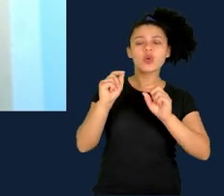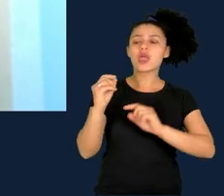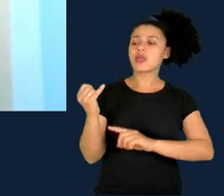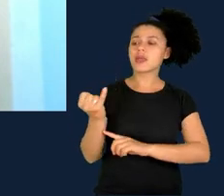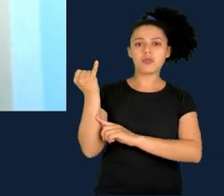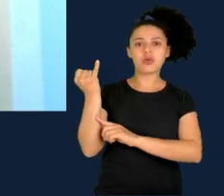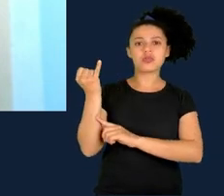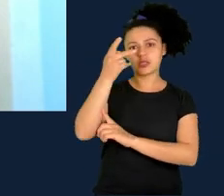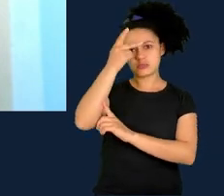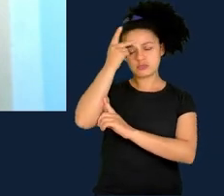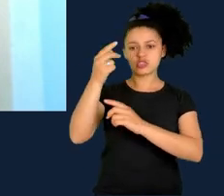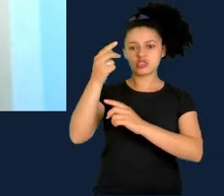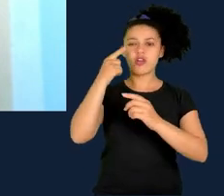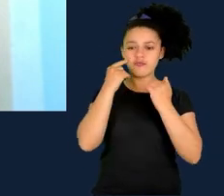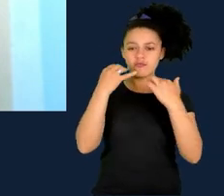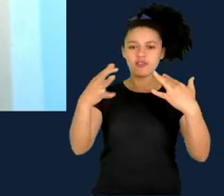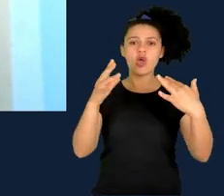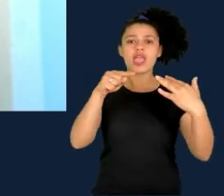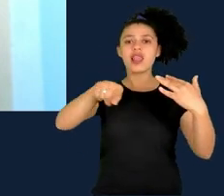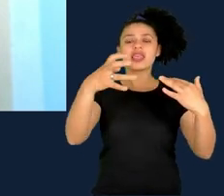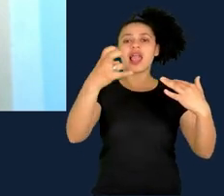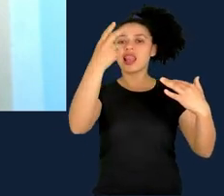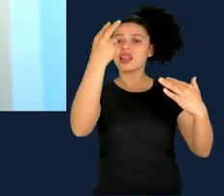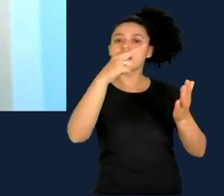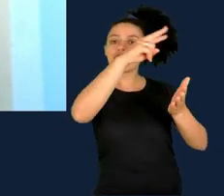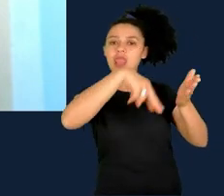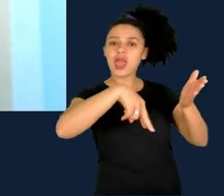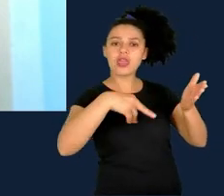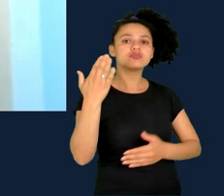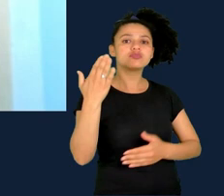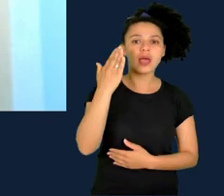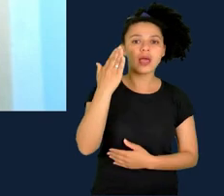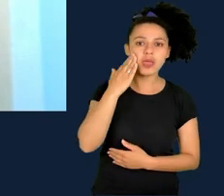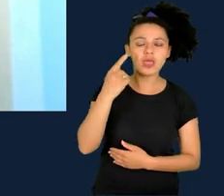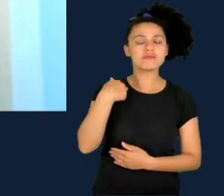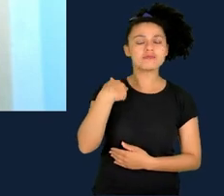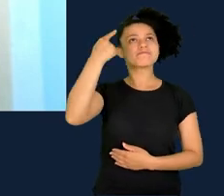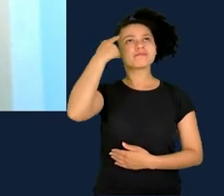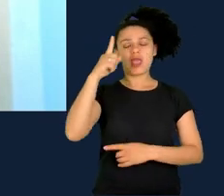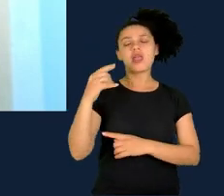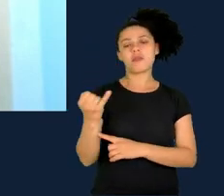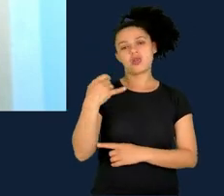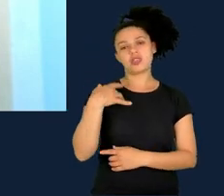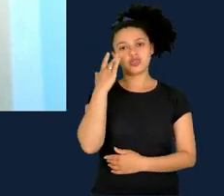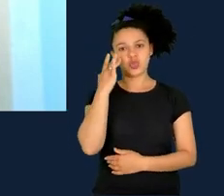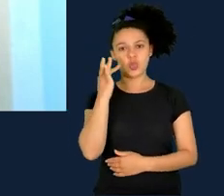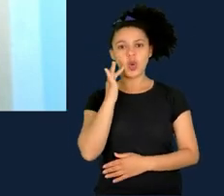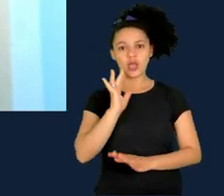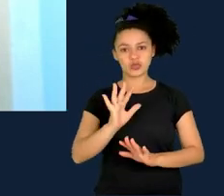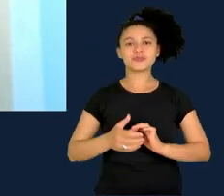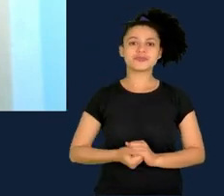pessoas impactadas pelo que estamos falando é muito importante, eu acho.